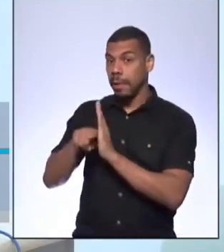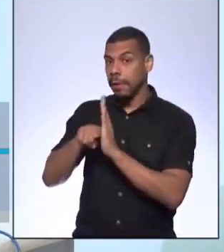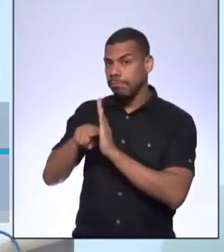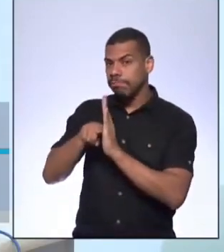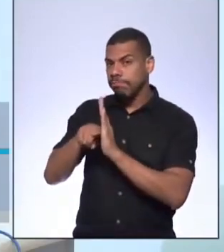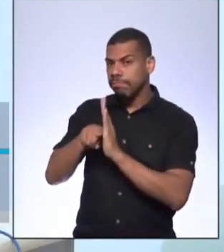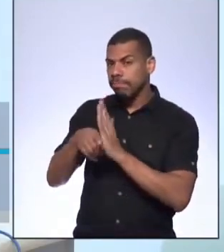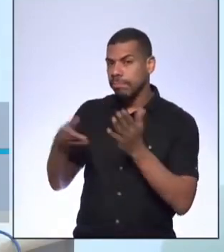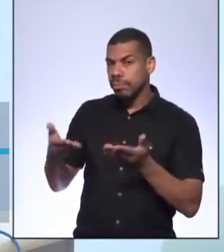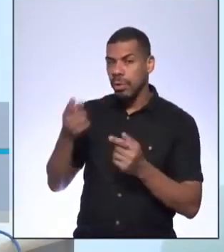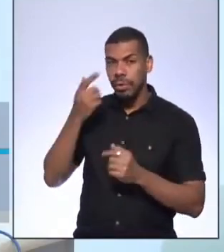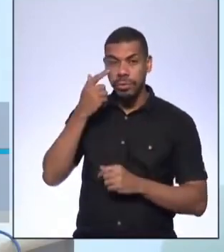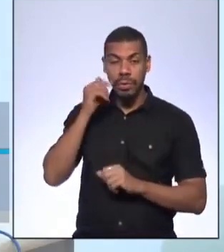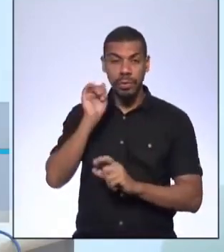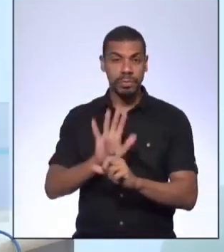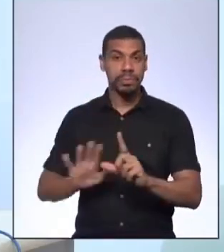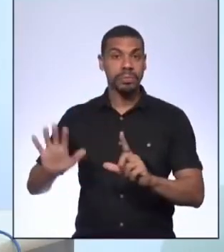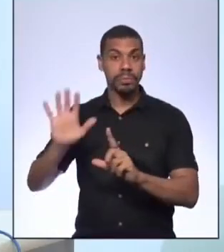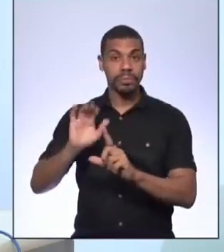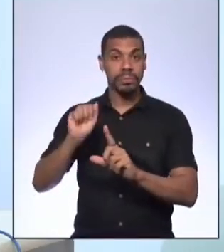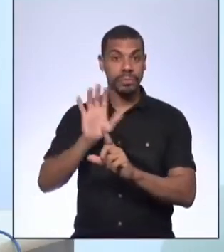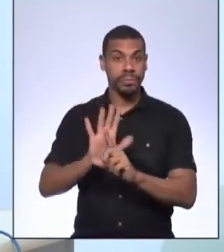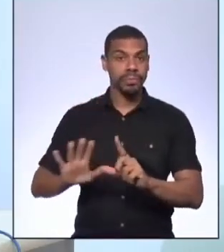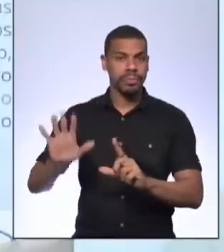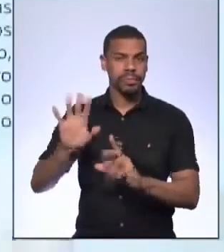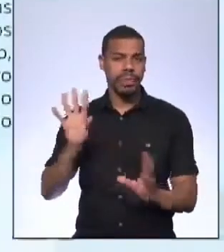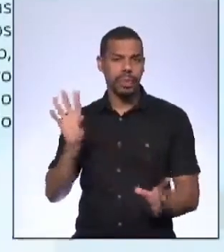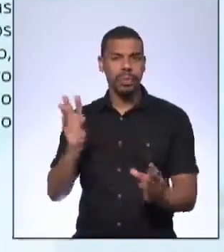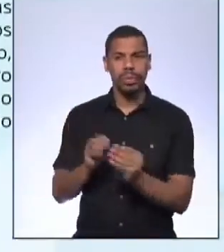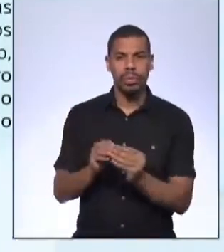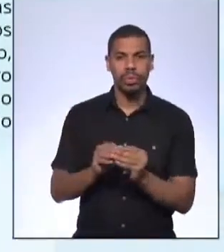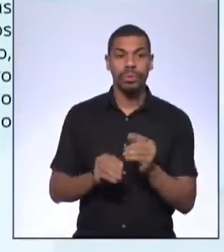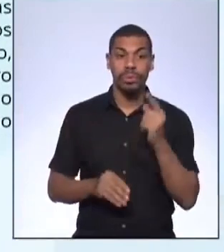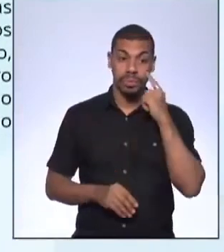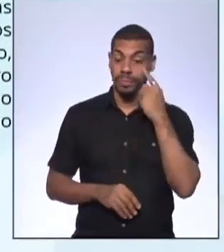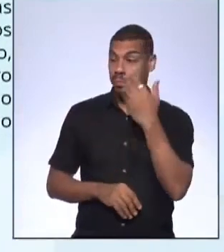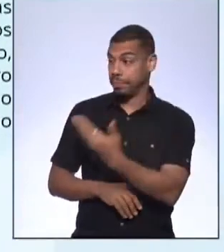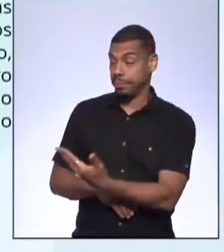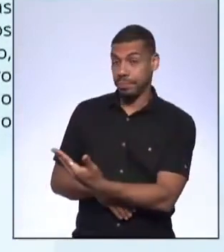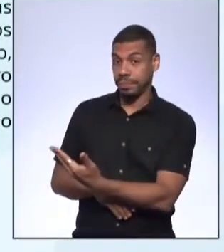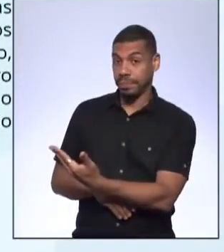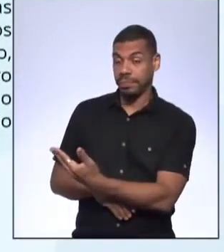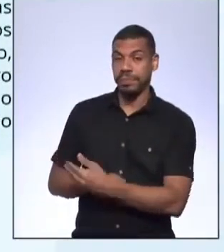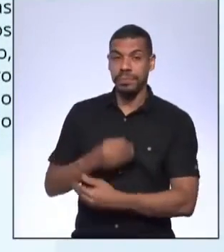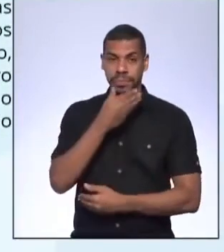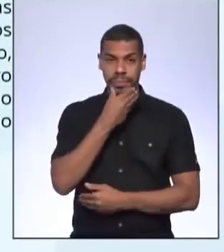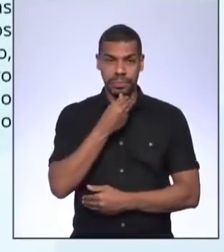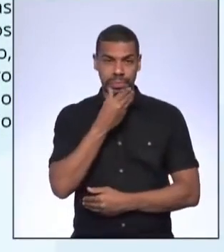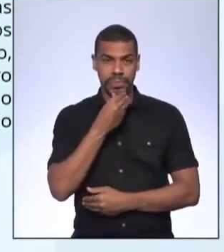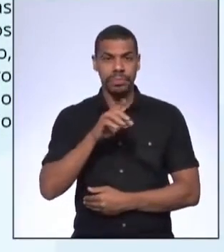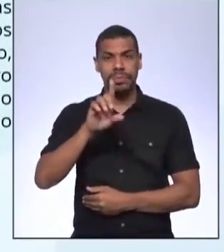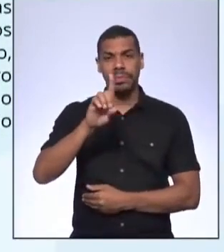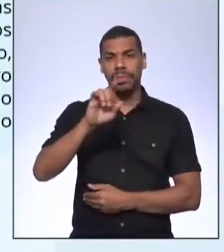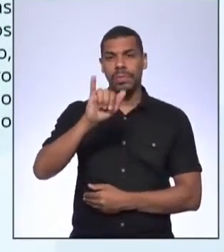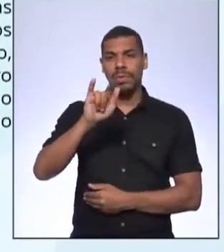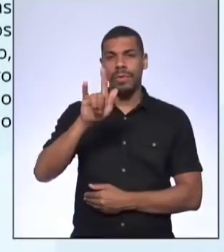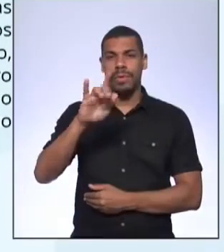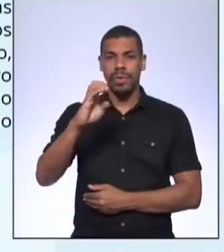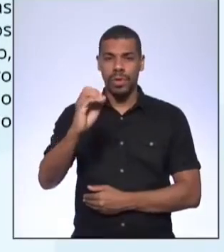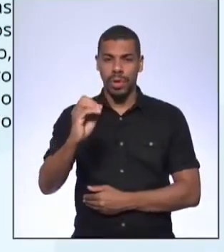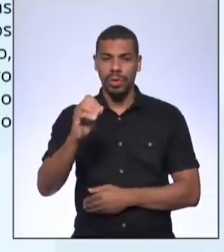hoje. Então, vai aparecer na tela para vocês uma breve biografia do artista Diego Rivera. Então, Diego Rivera nasceu